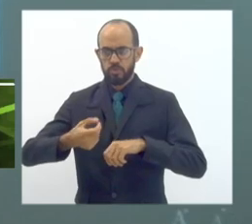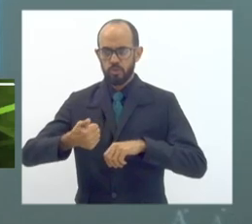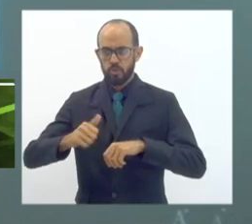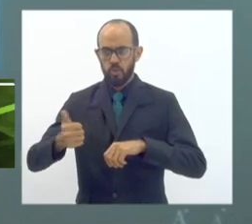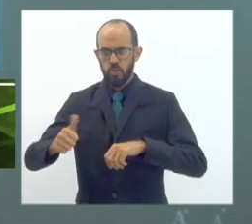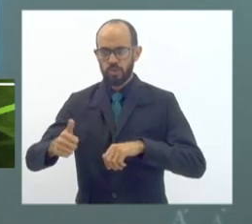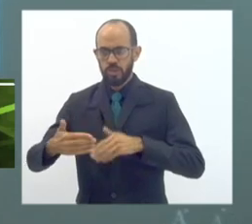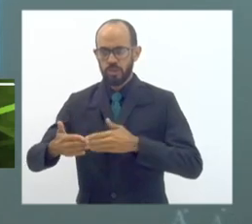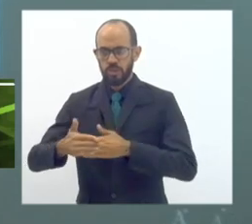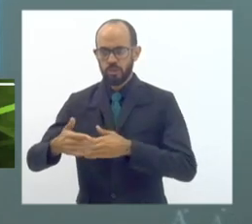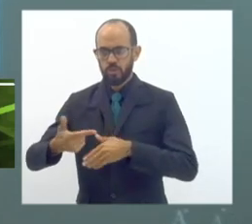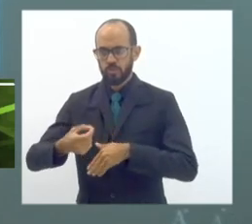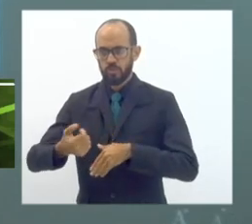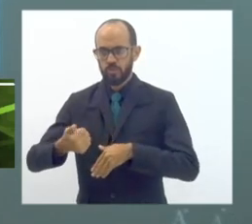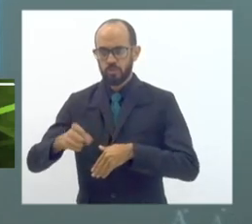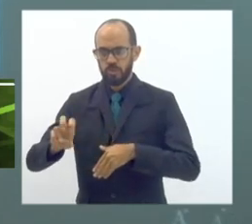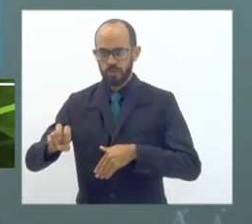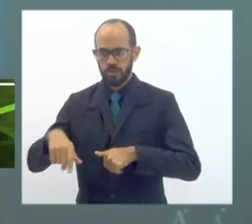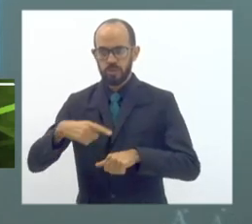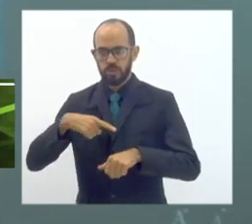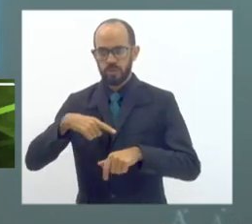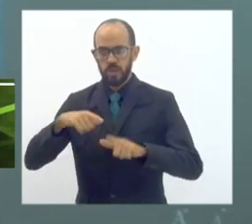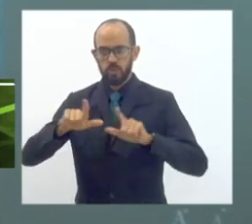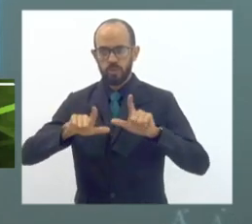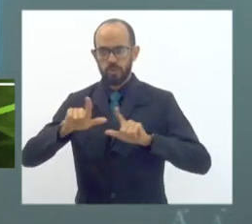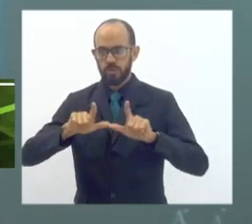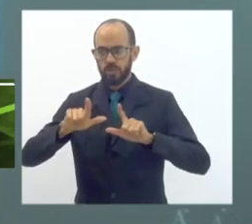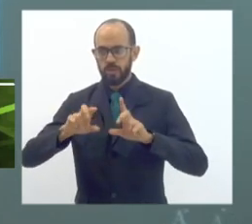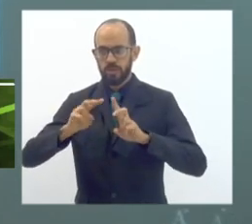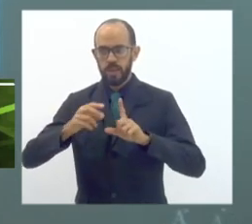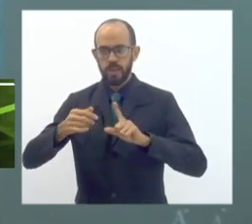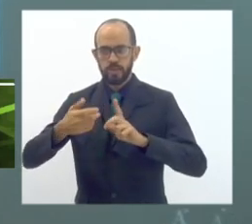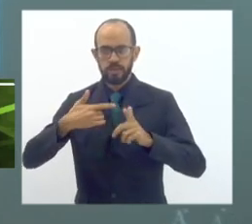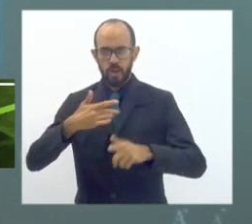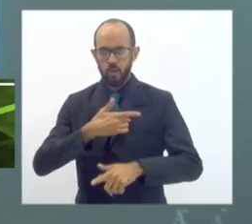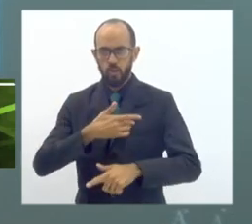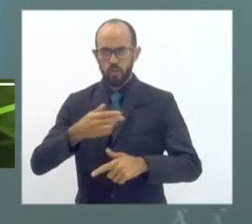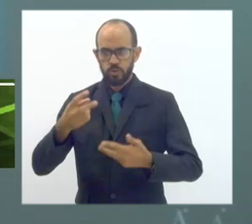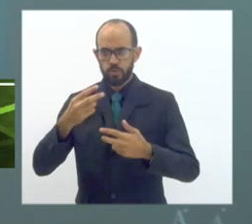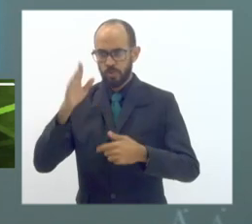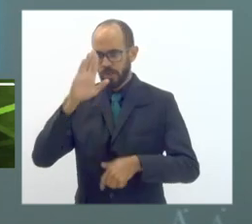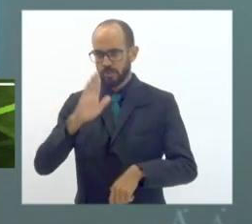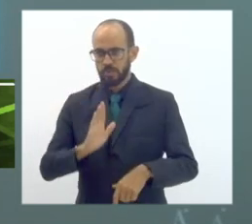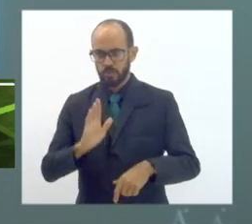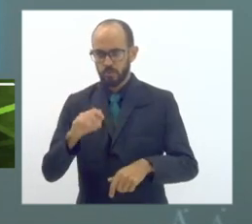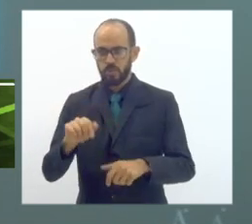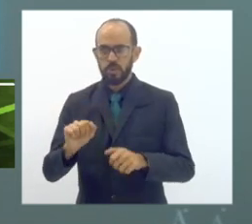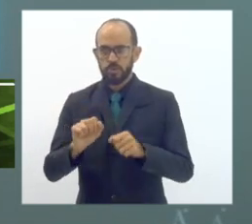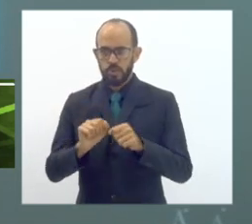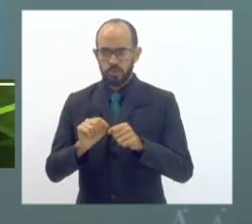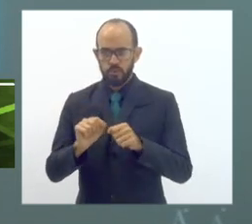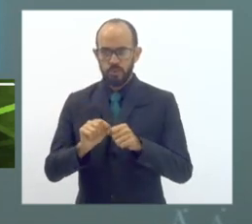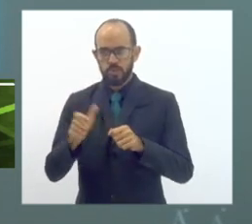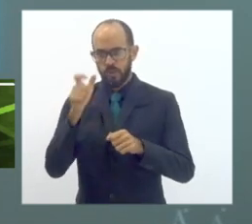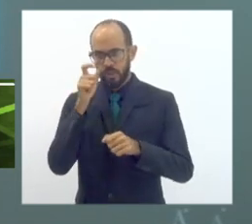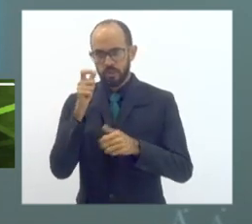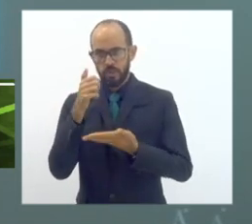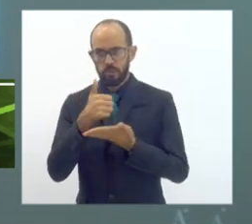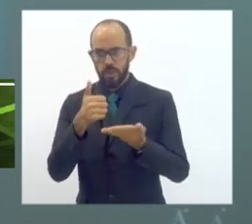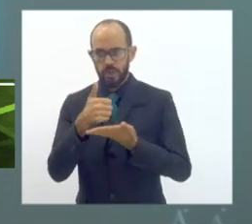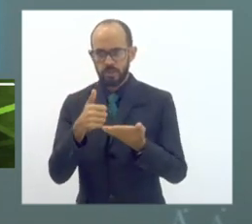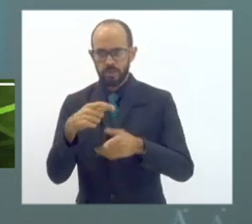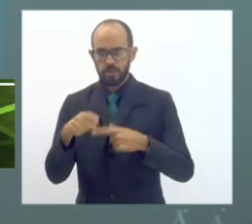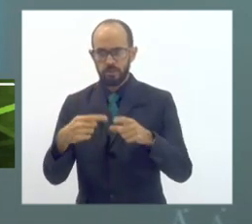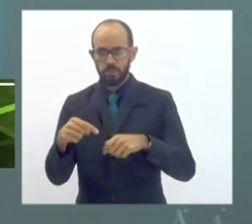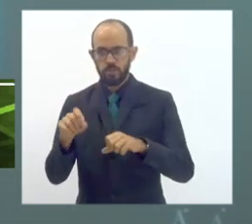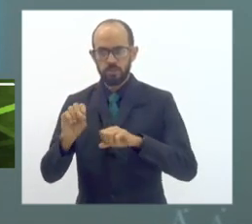gente estava com Telesaúde Brasil. Mais de 400 teleconsultas nós fizemos para atenção básica. Depois passamos as